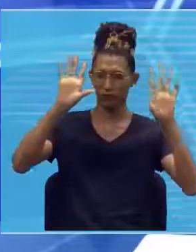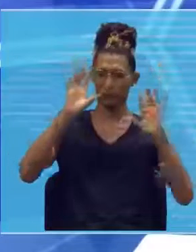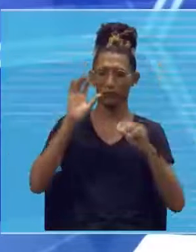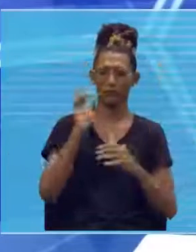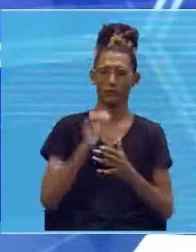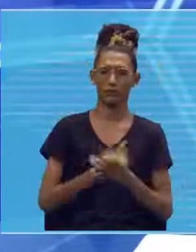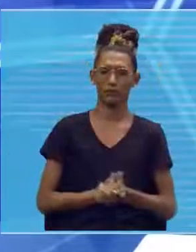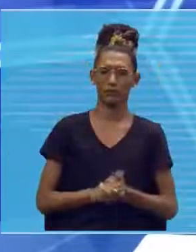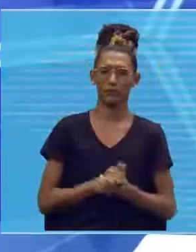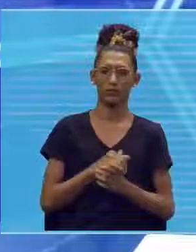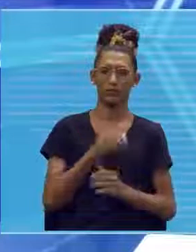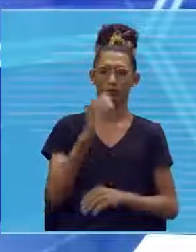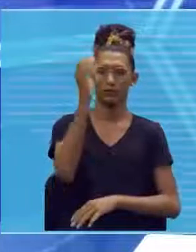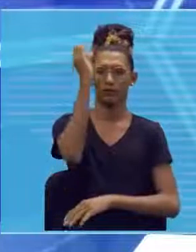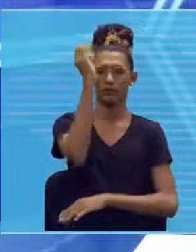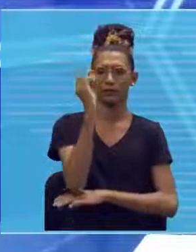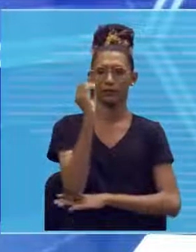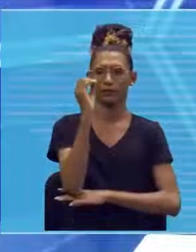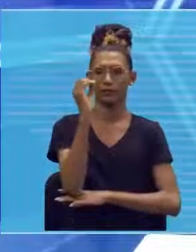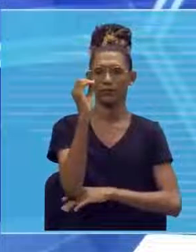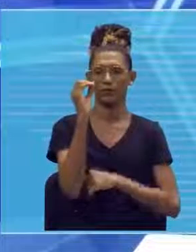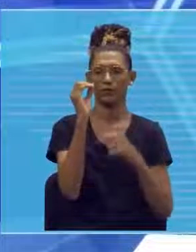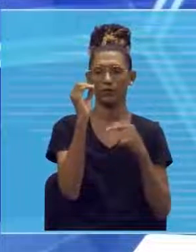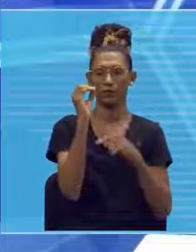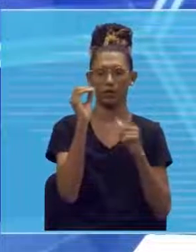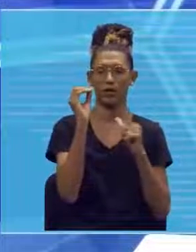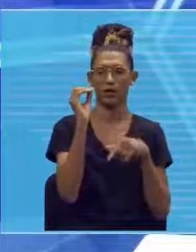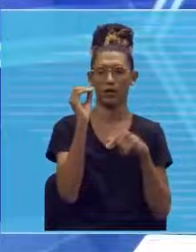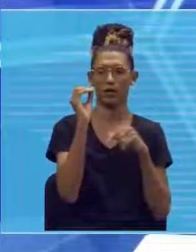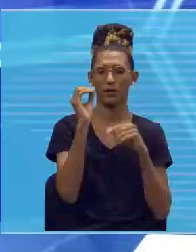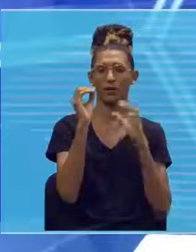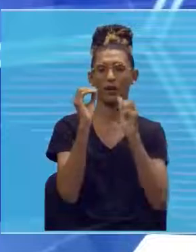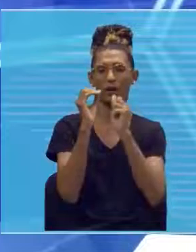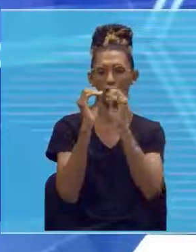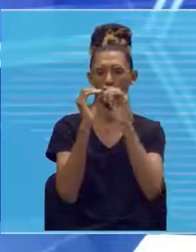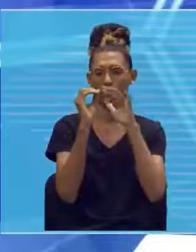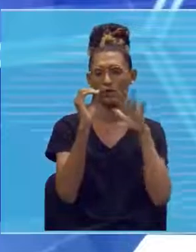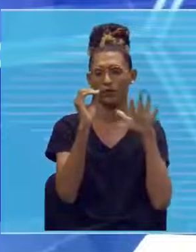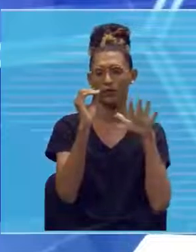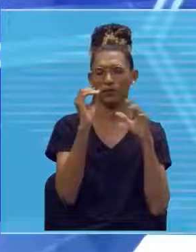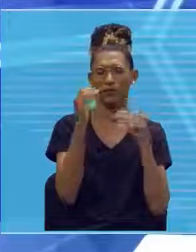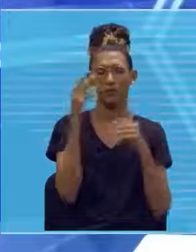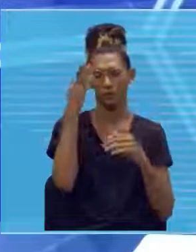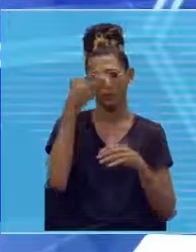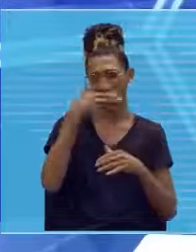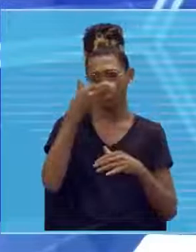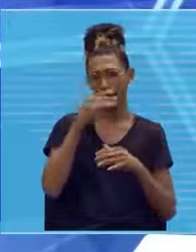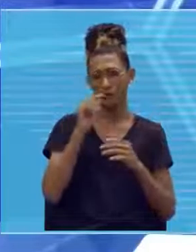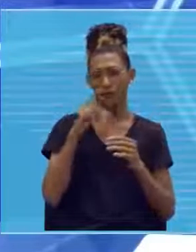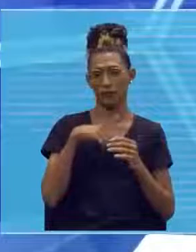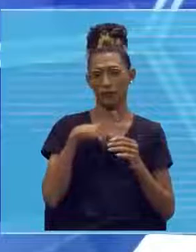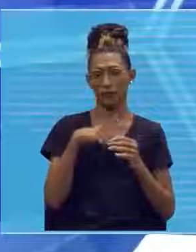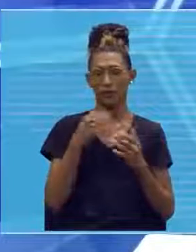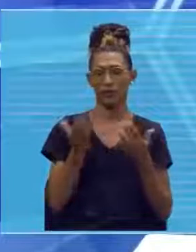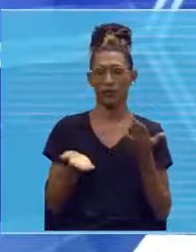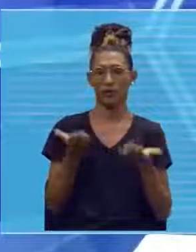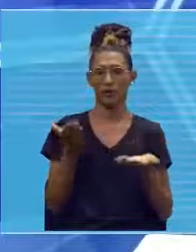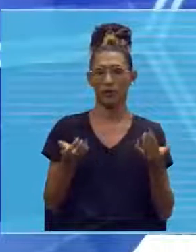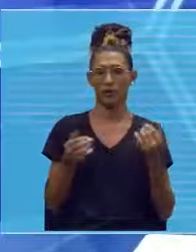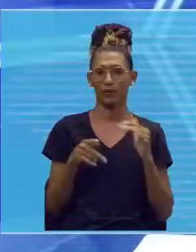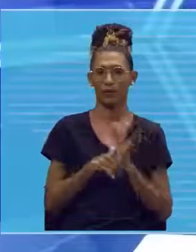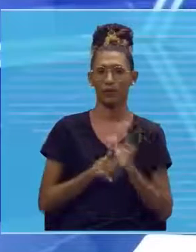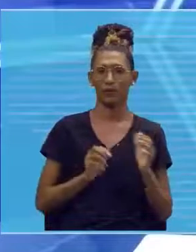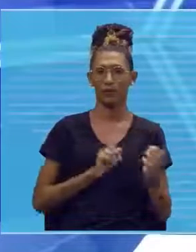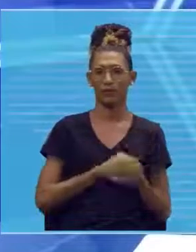sagrado ficado bem no meio da terra Esse é o bastão o invisível que dá o equilíbrio a